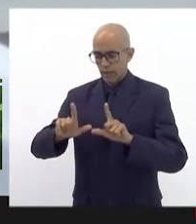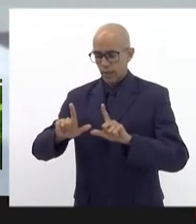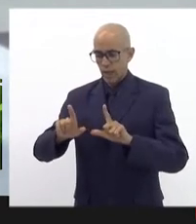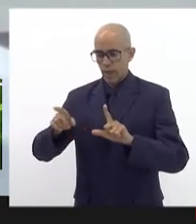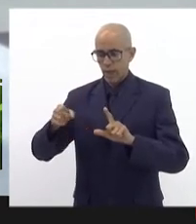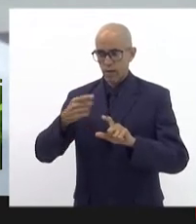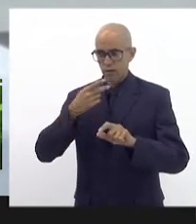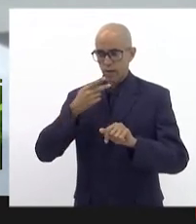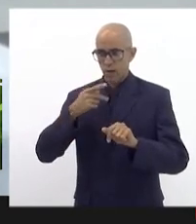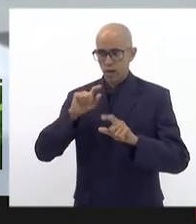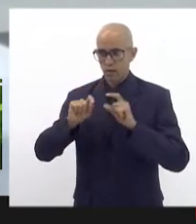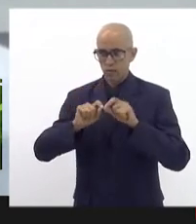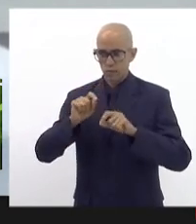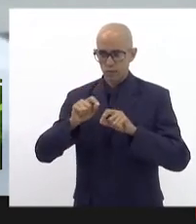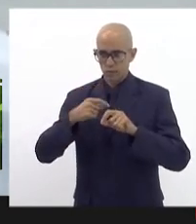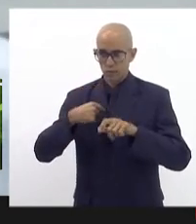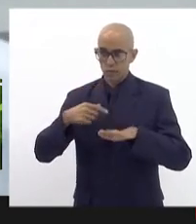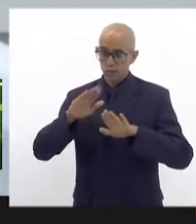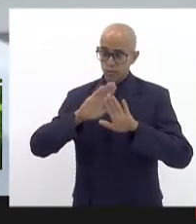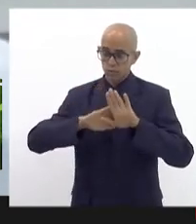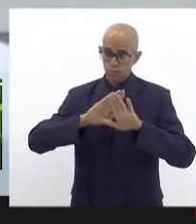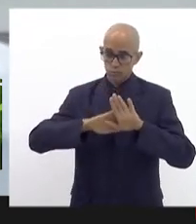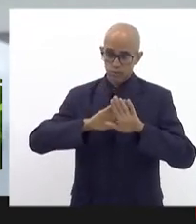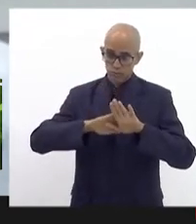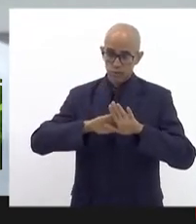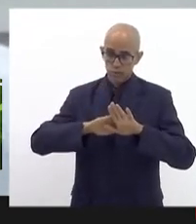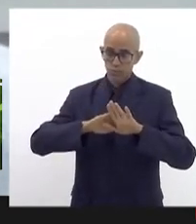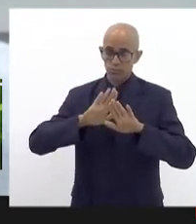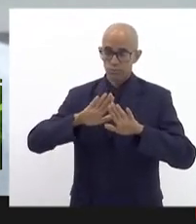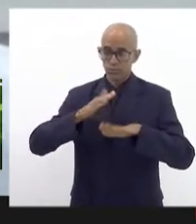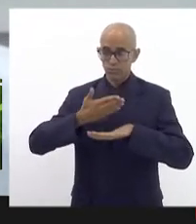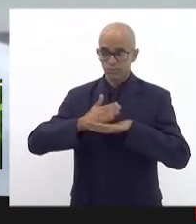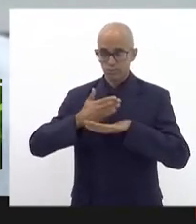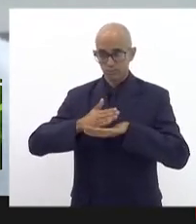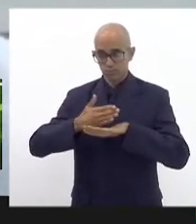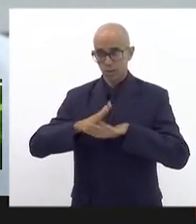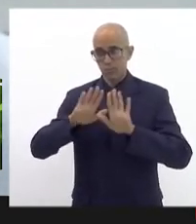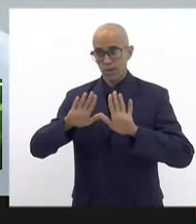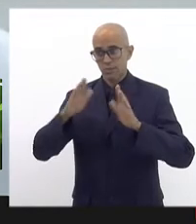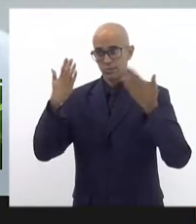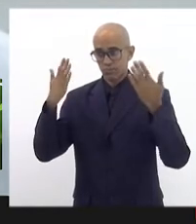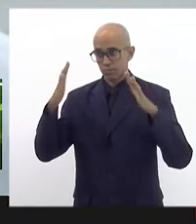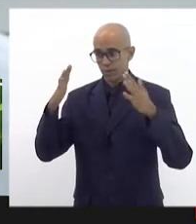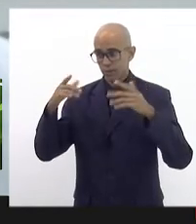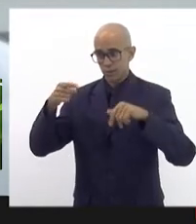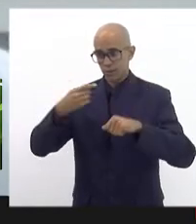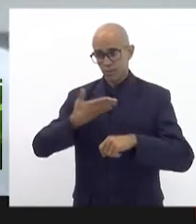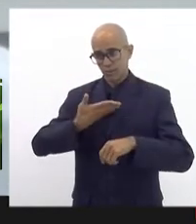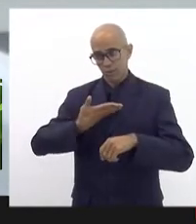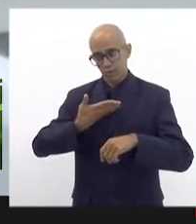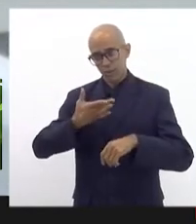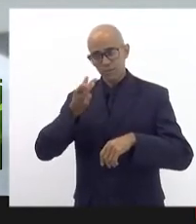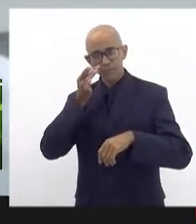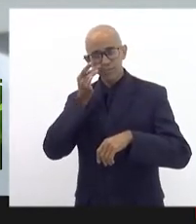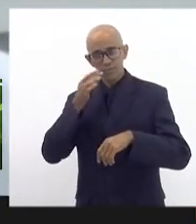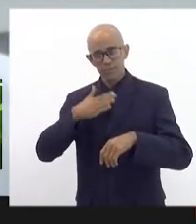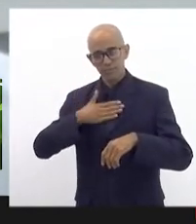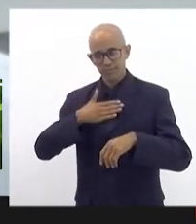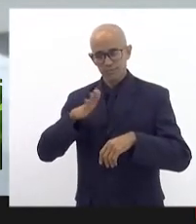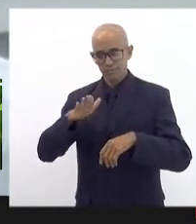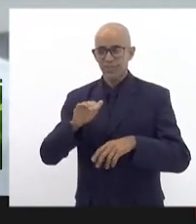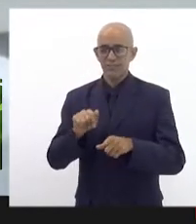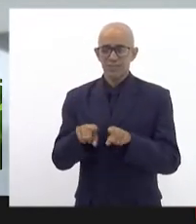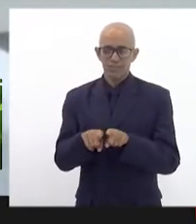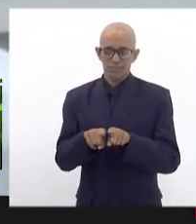está lá em Maricá fazendo acontecer. Quaquá está de parabéns. Quaquá é um amigo pessoal, está de parabéns. E parabéns a todos